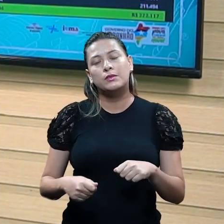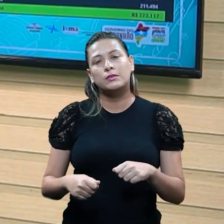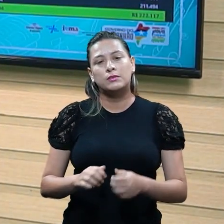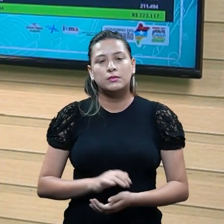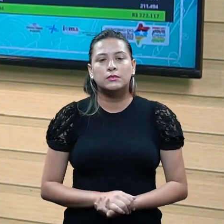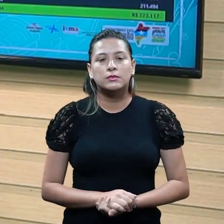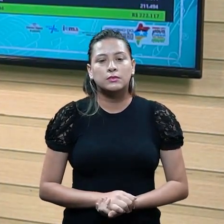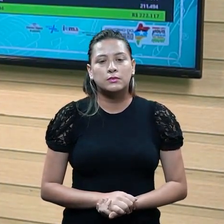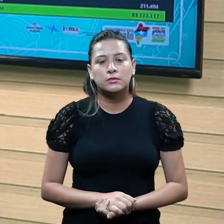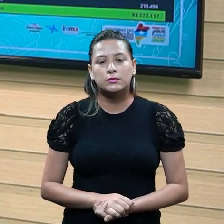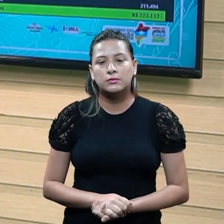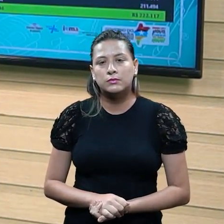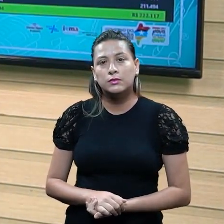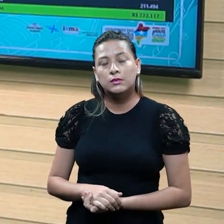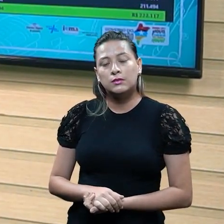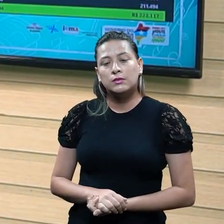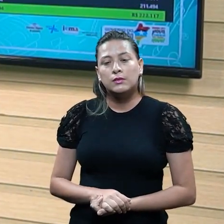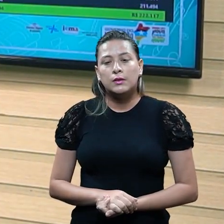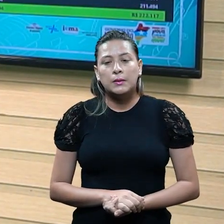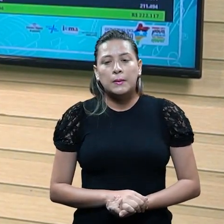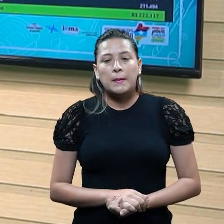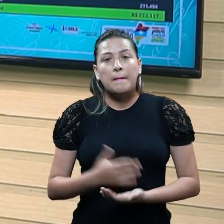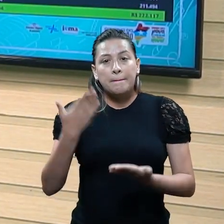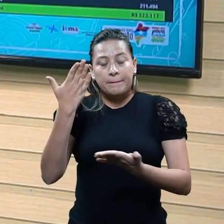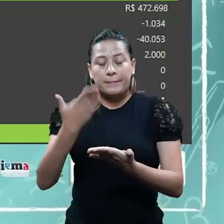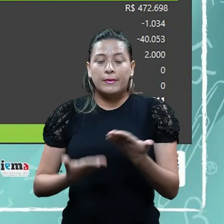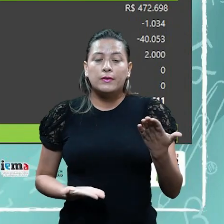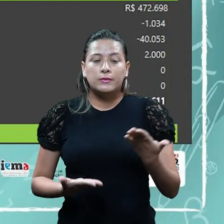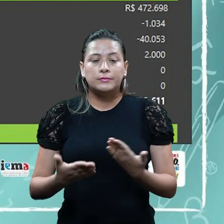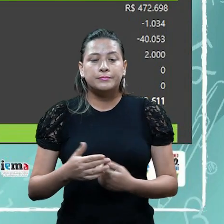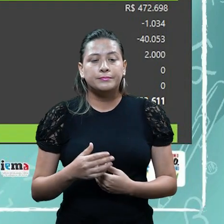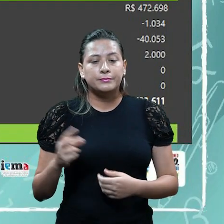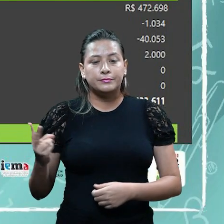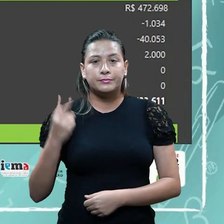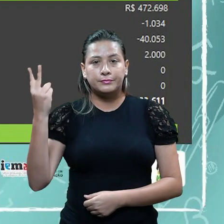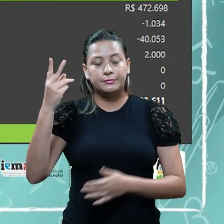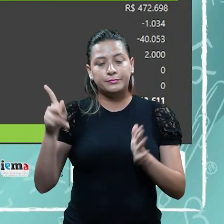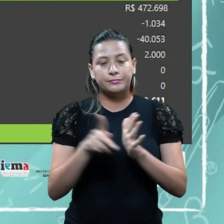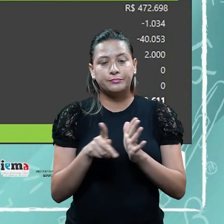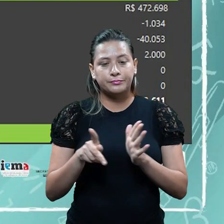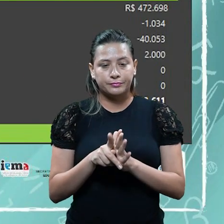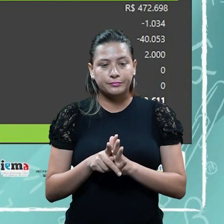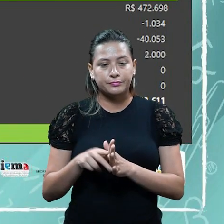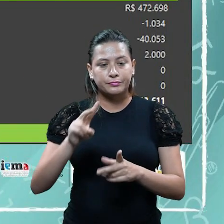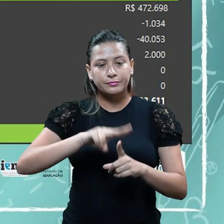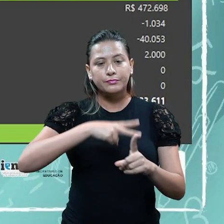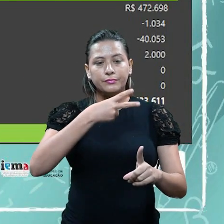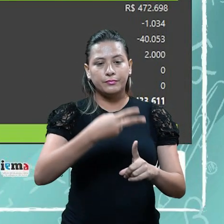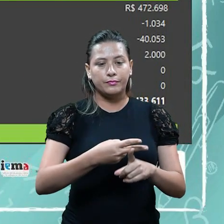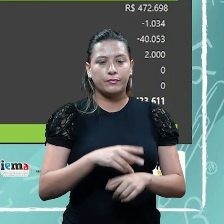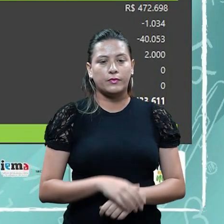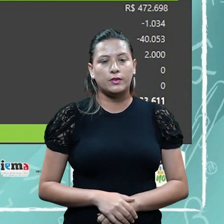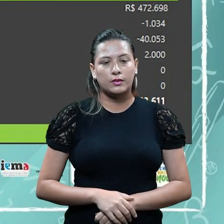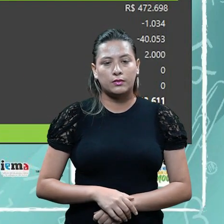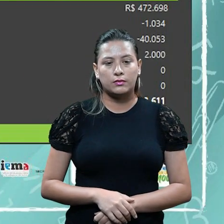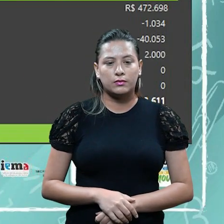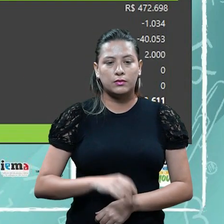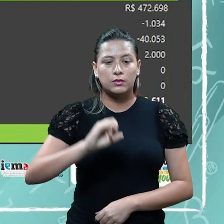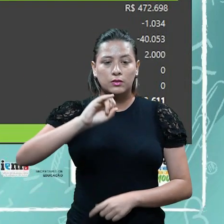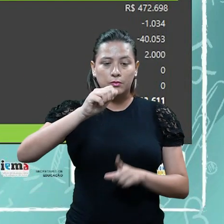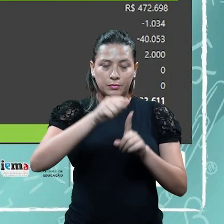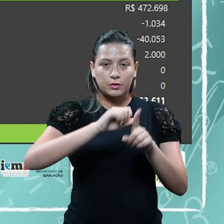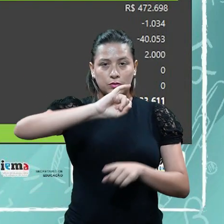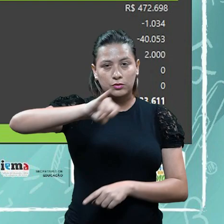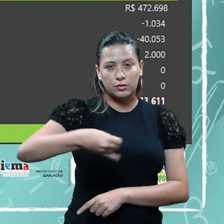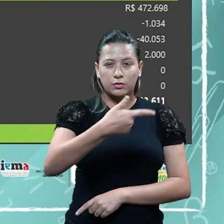do resultado para você obter o valor do lucro. Então, em janeiro o custo foi 20 mil, fevereiro